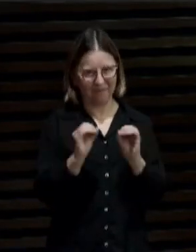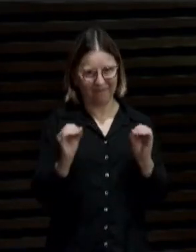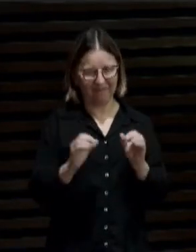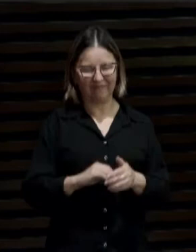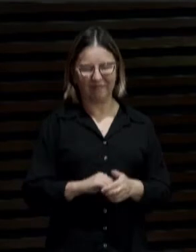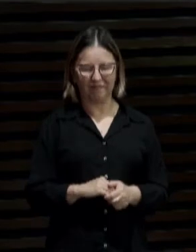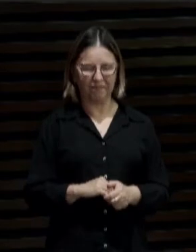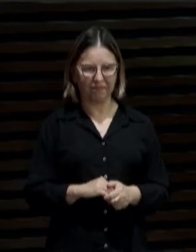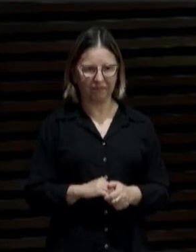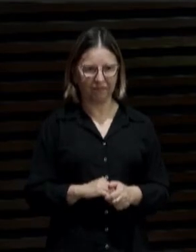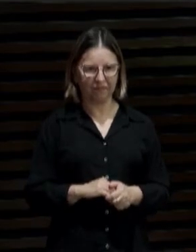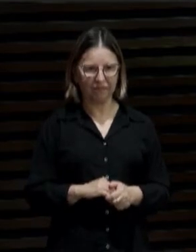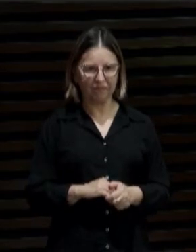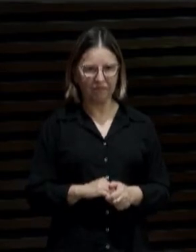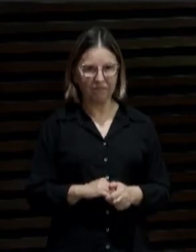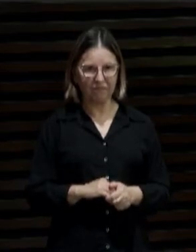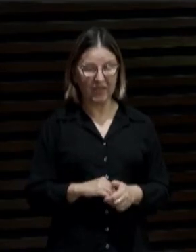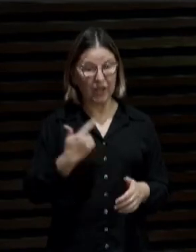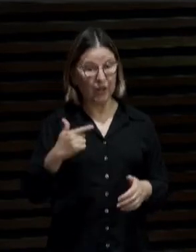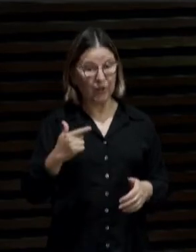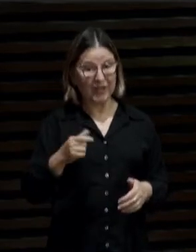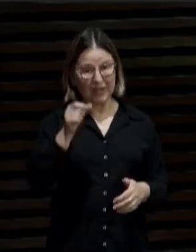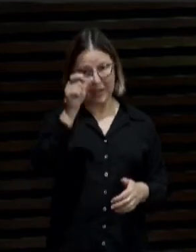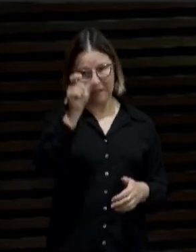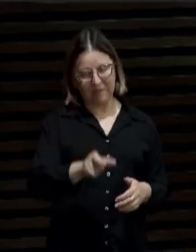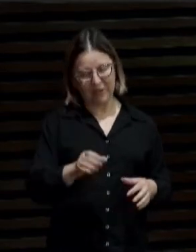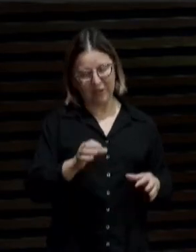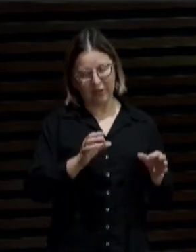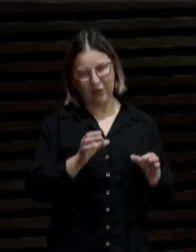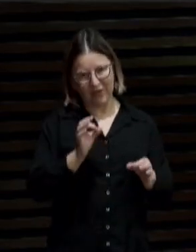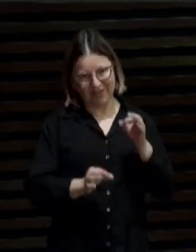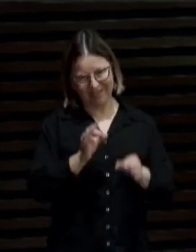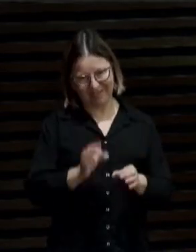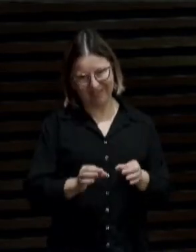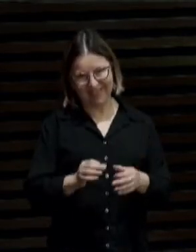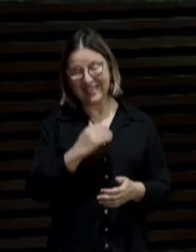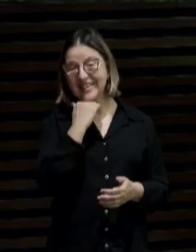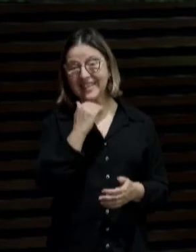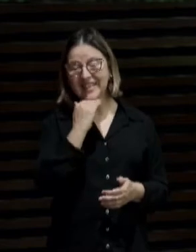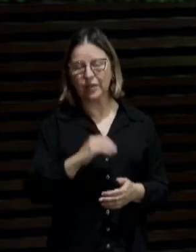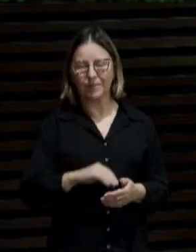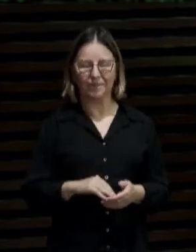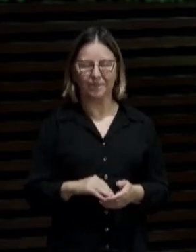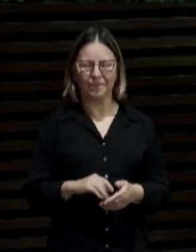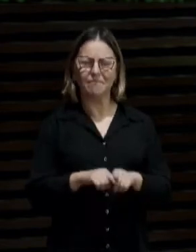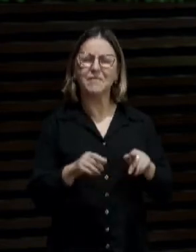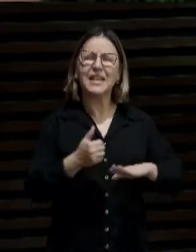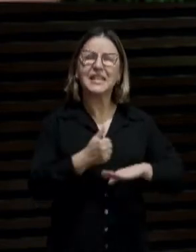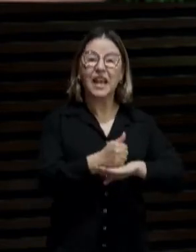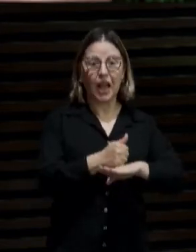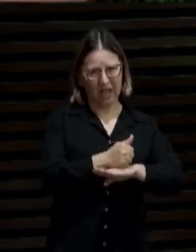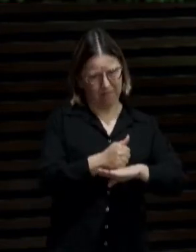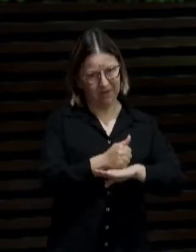2 salmos falam isso. Não há justo, nenhum sequer. Isso fala assim, Abraão não